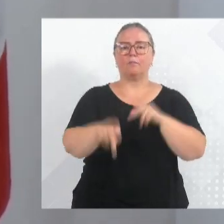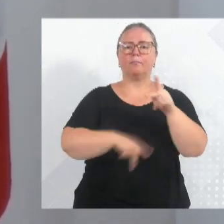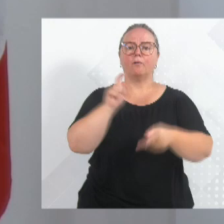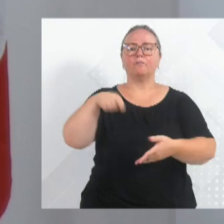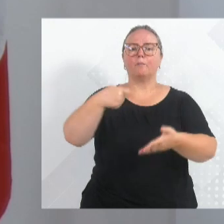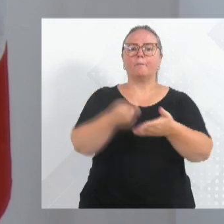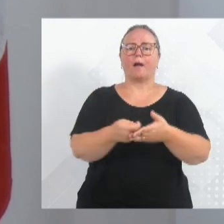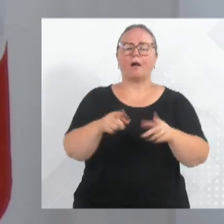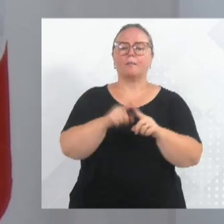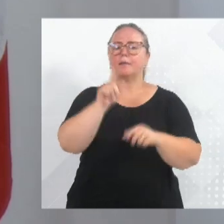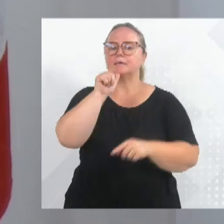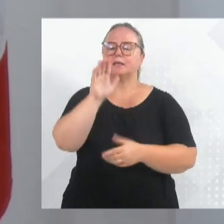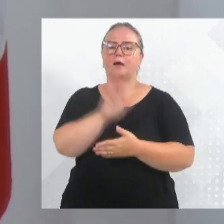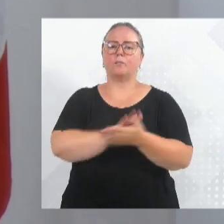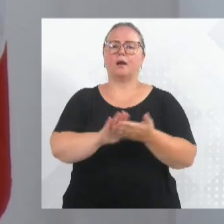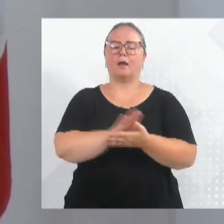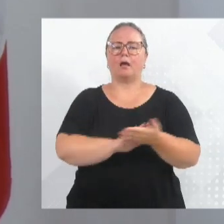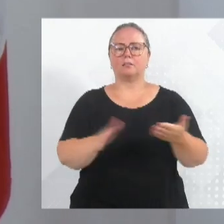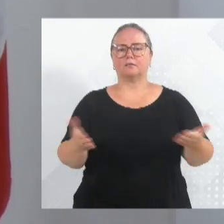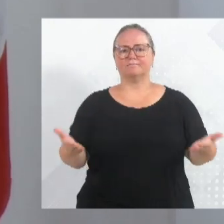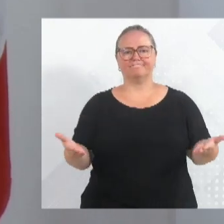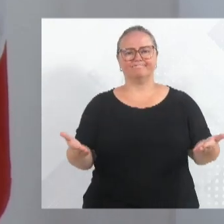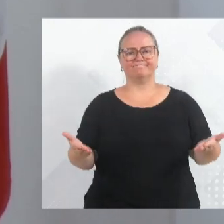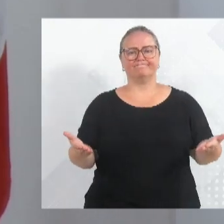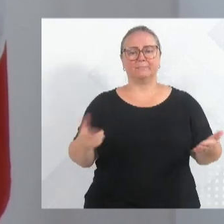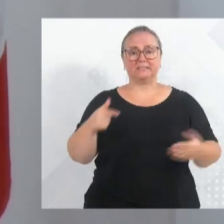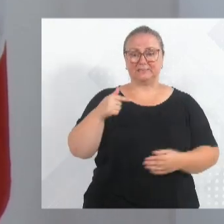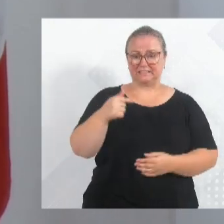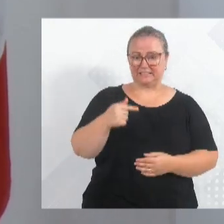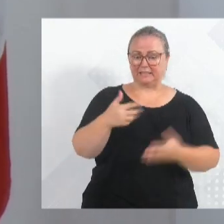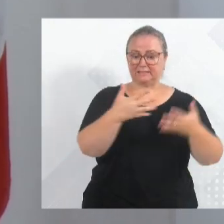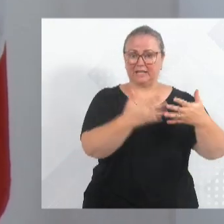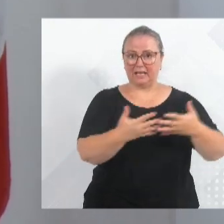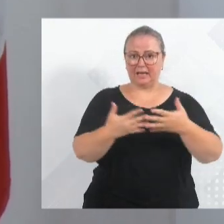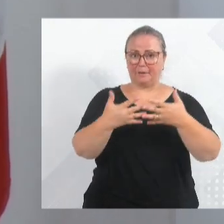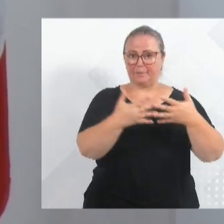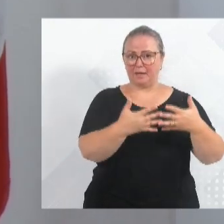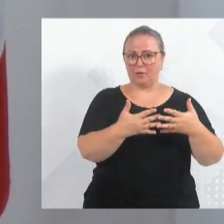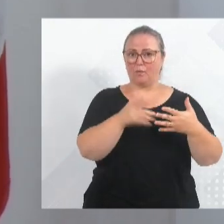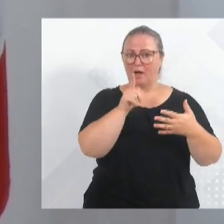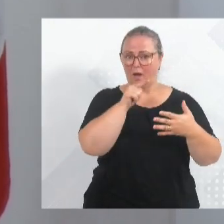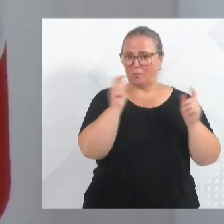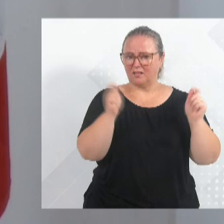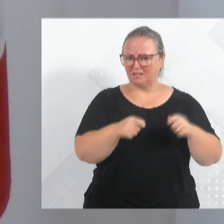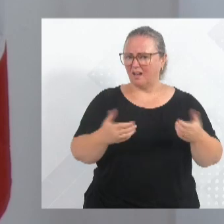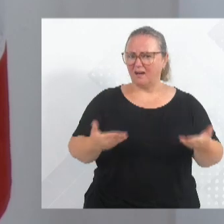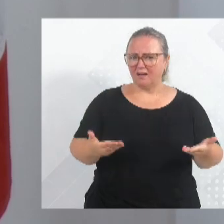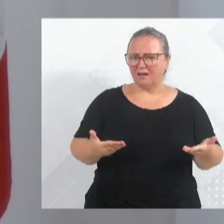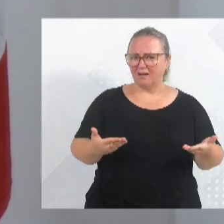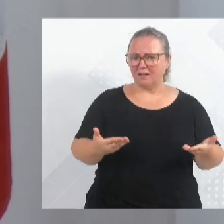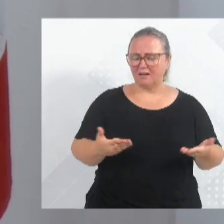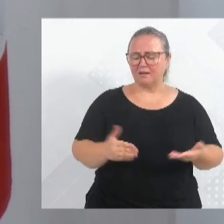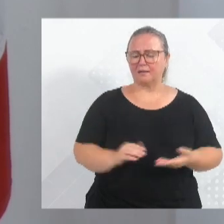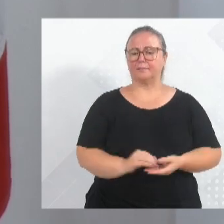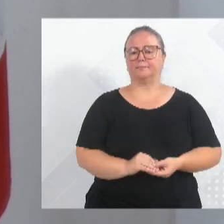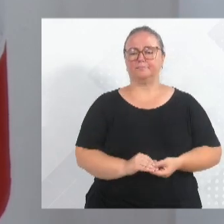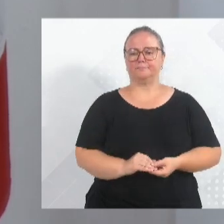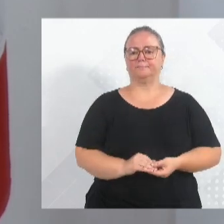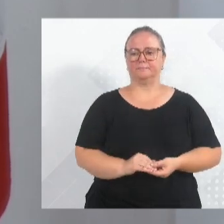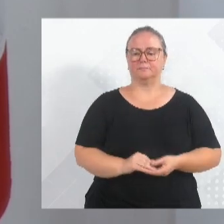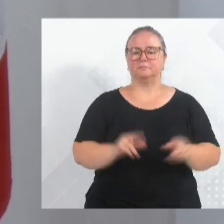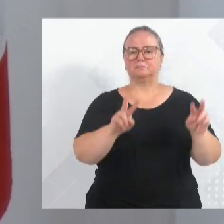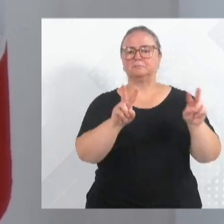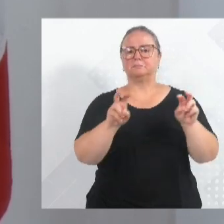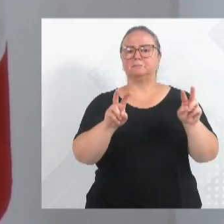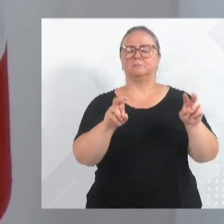água, tá? São suficientes 7 caminhões-pipa? Mais uma pergunta. Fala-se em booster, como